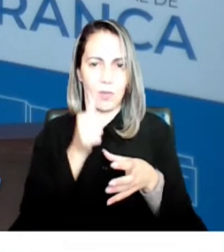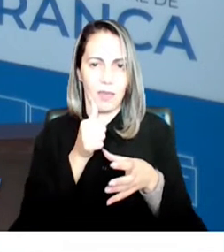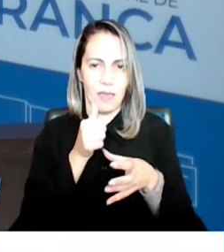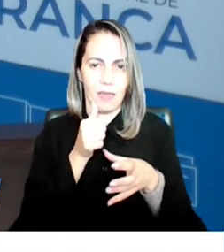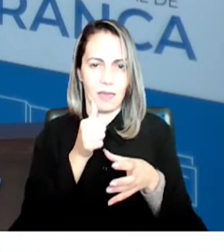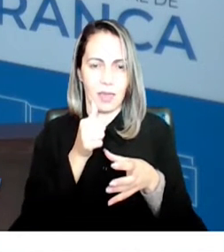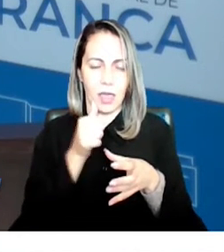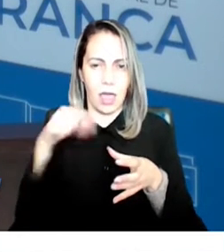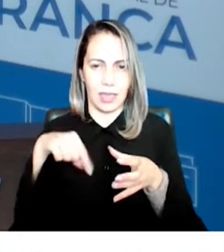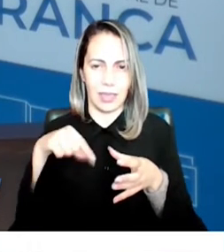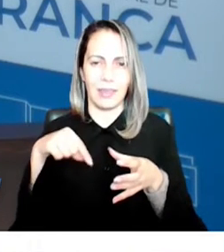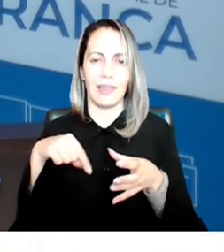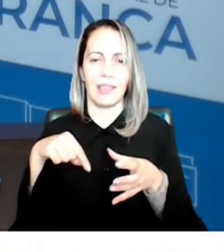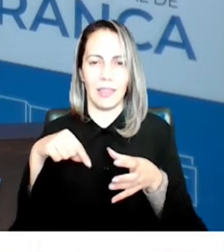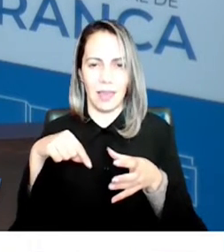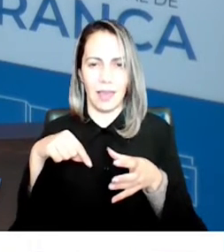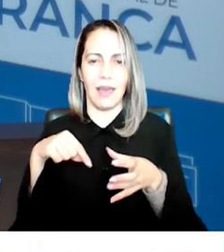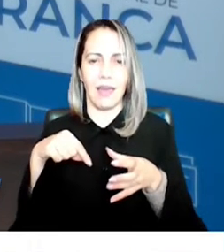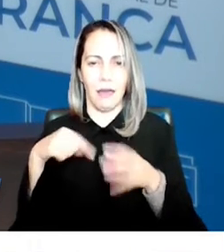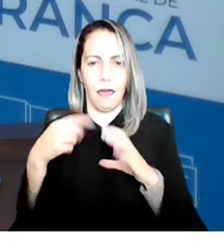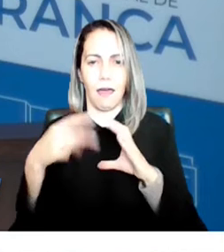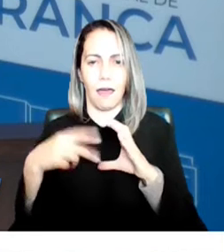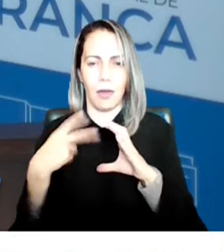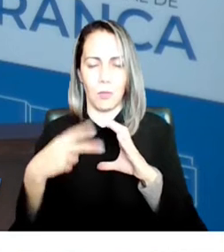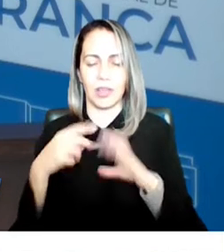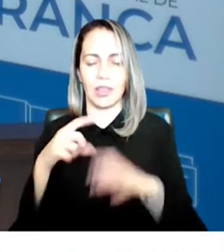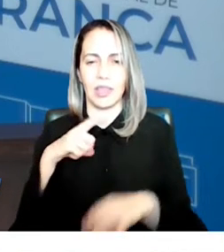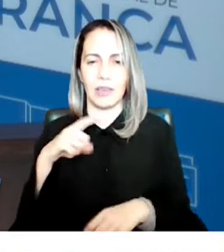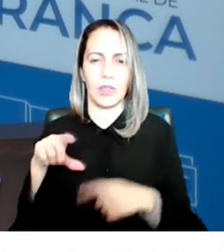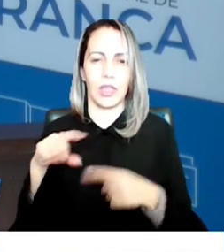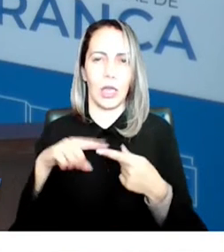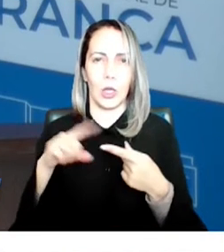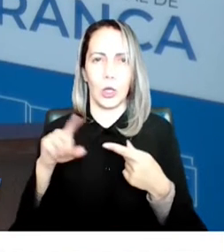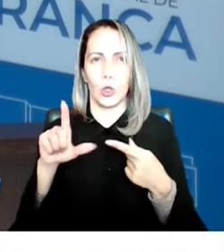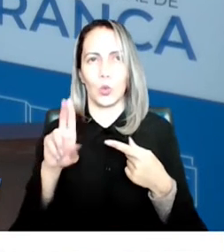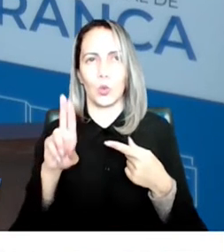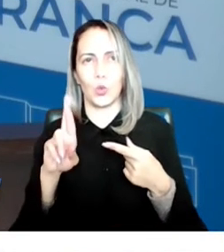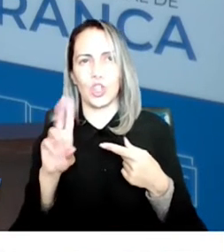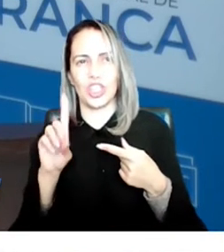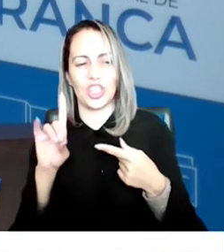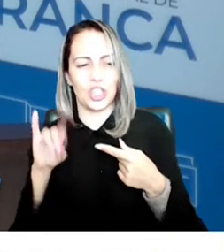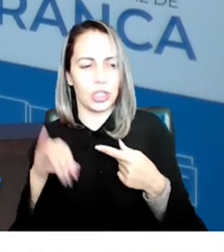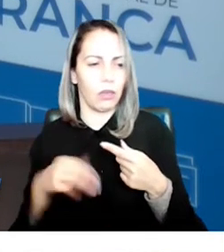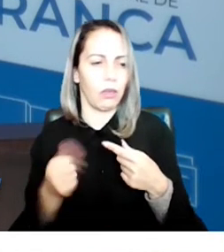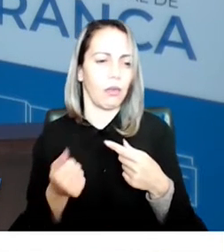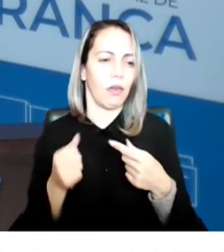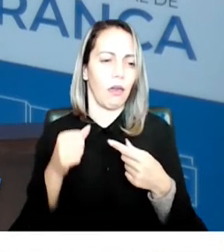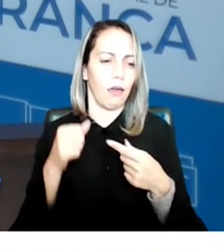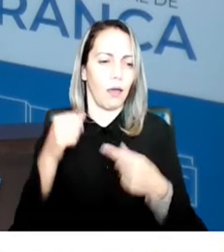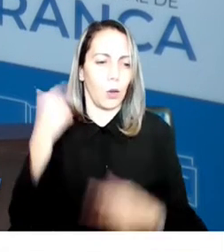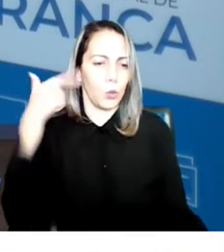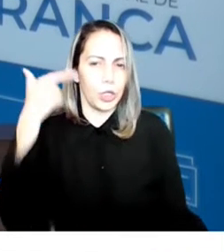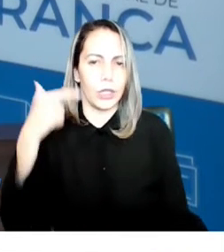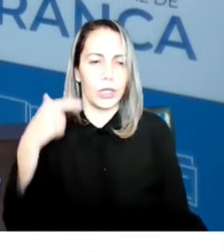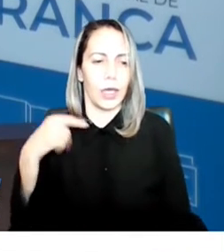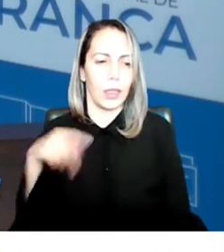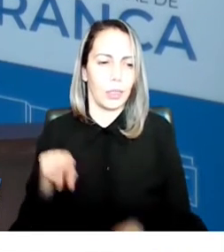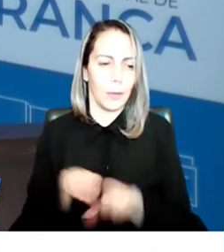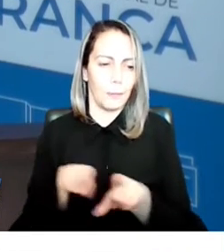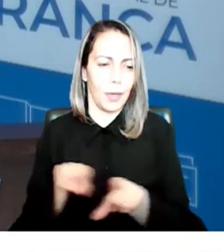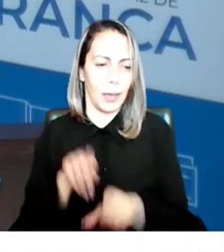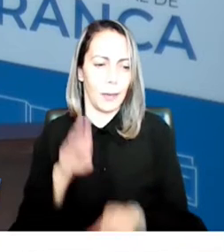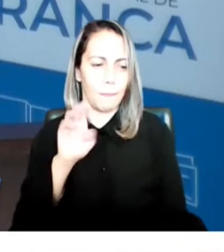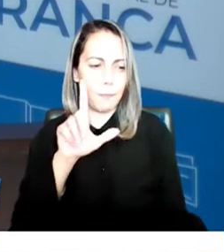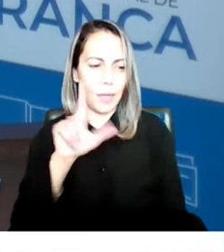Lurdinha, Alice, Ronaldo, Della Mota. E esta comissão,